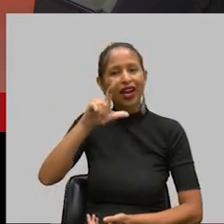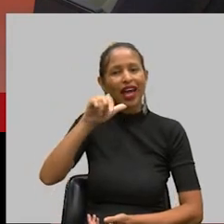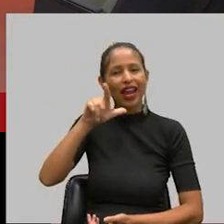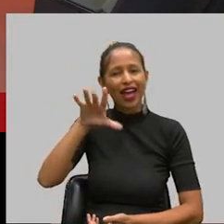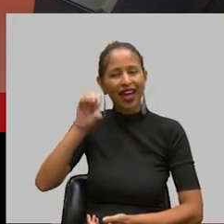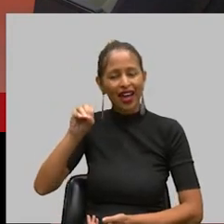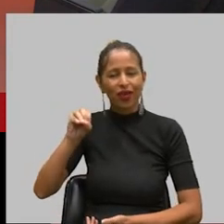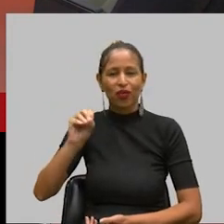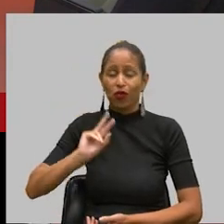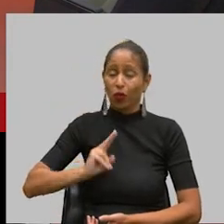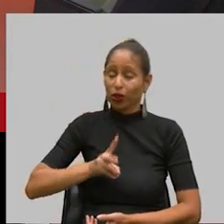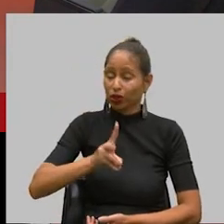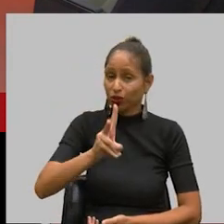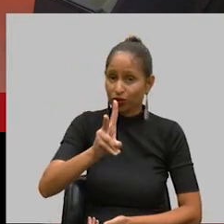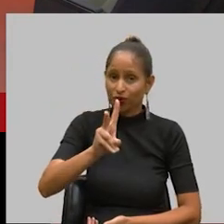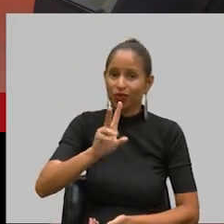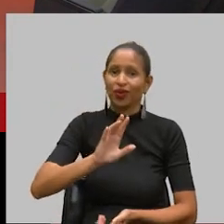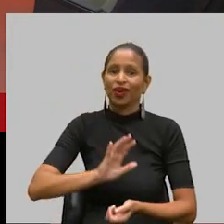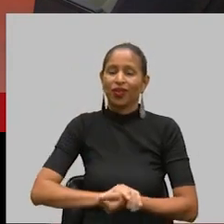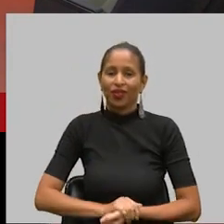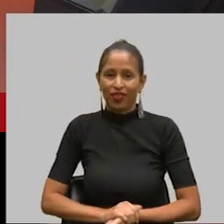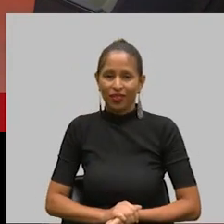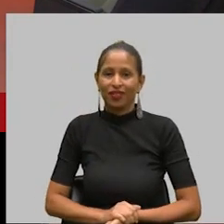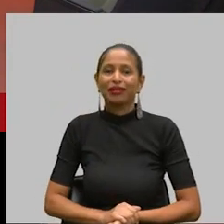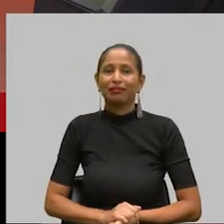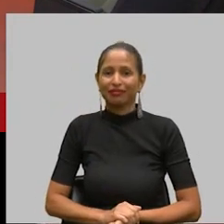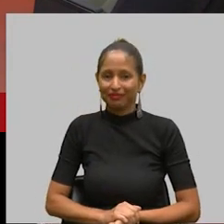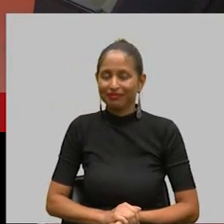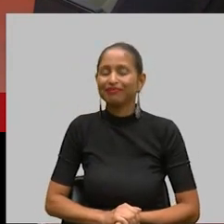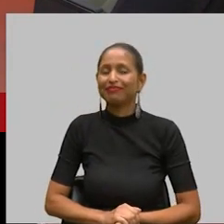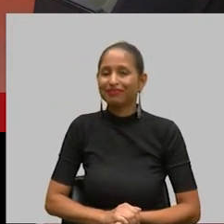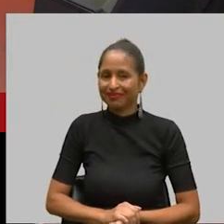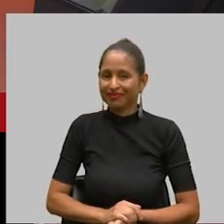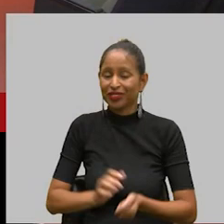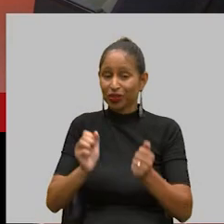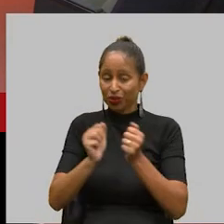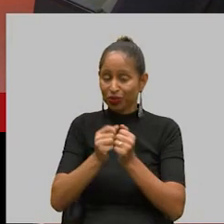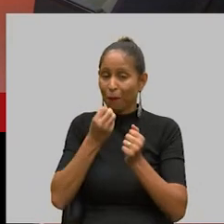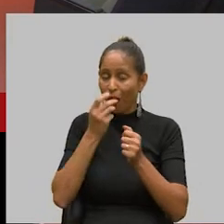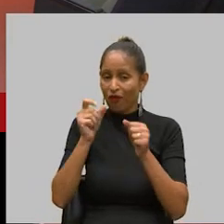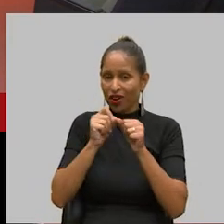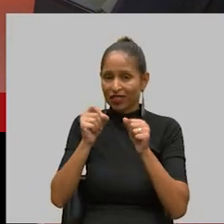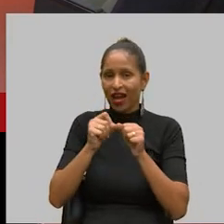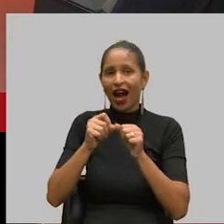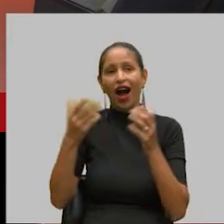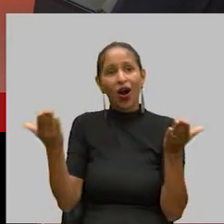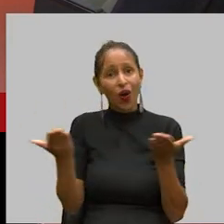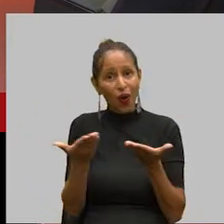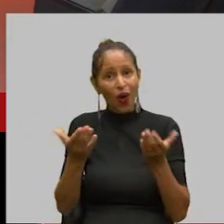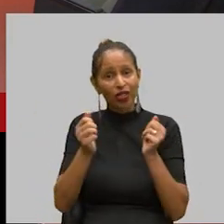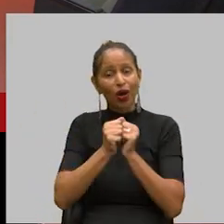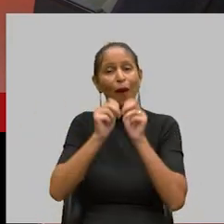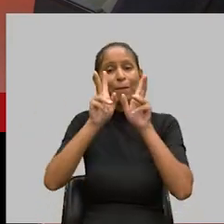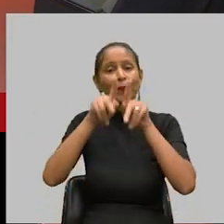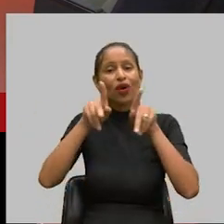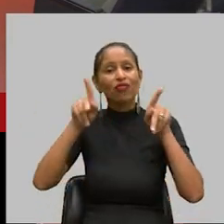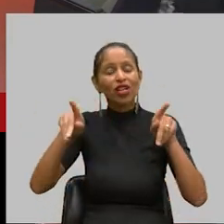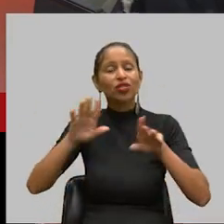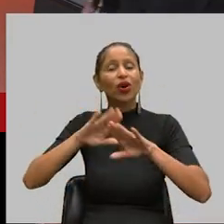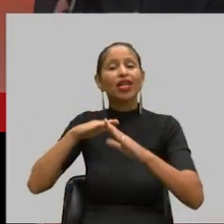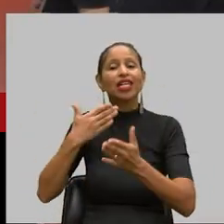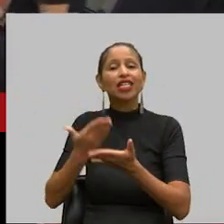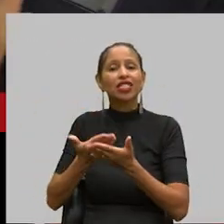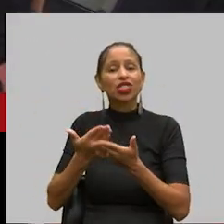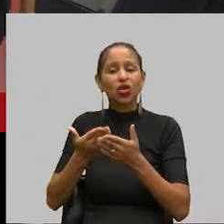vamos dar sequência então senhoras e senhores à nossas apresentações nossas Exposições com a palavra agora professora da Escola Estadual